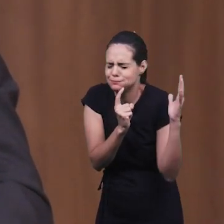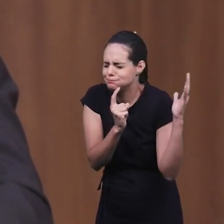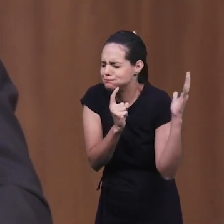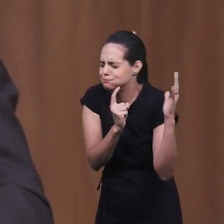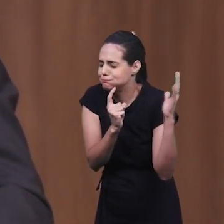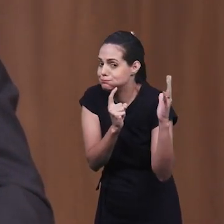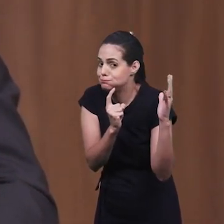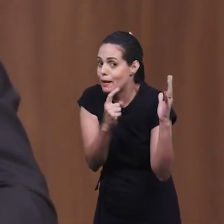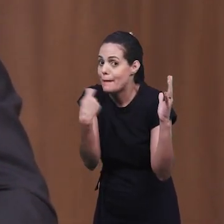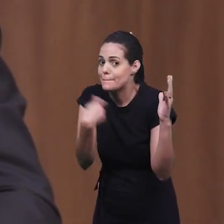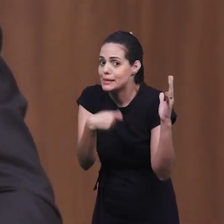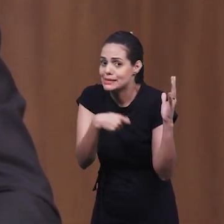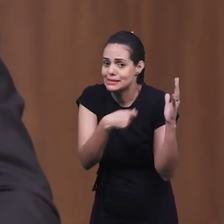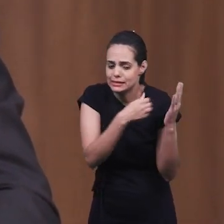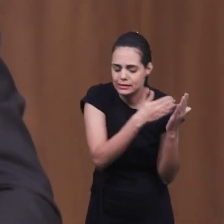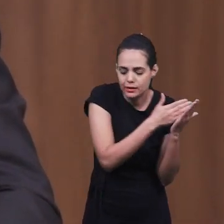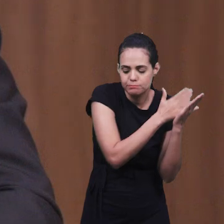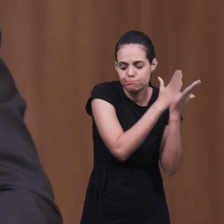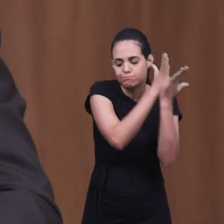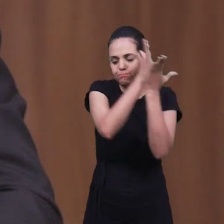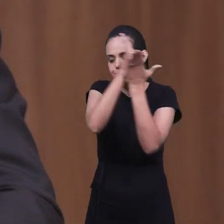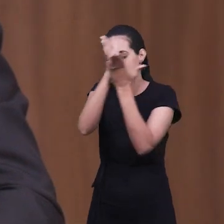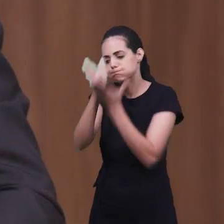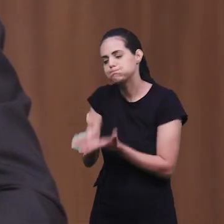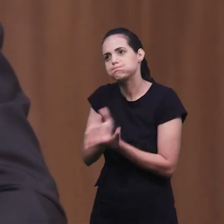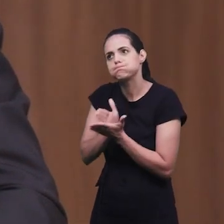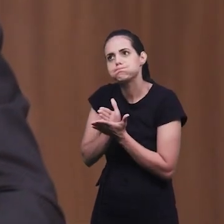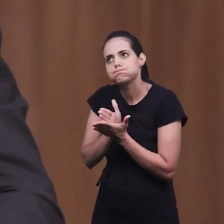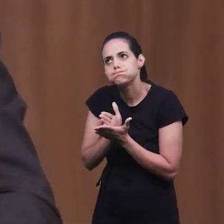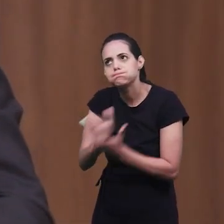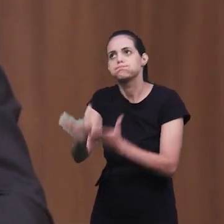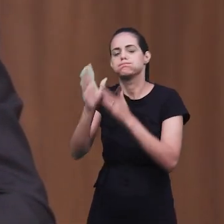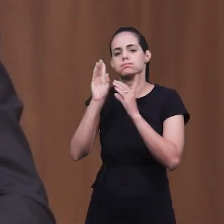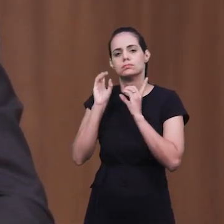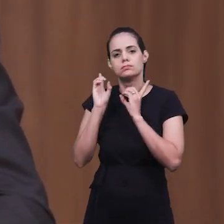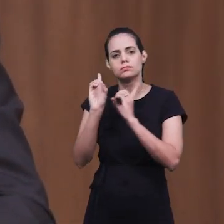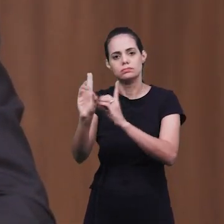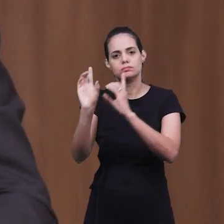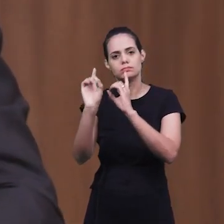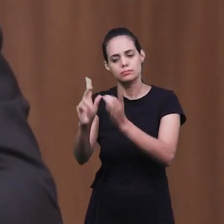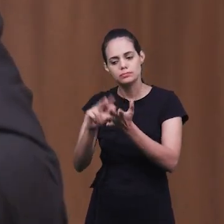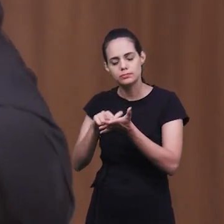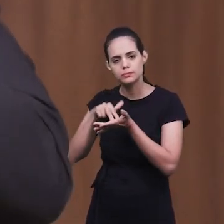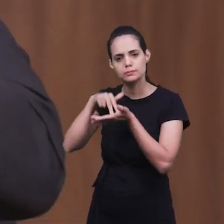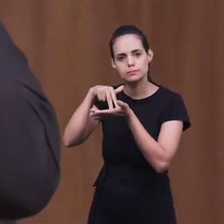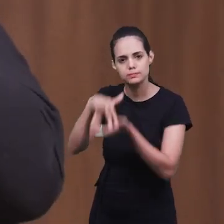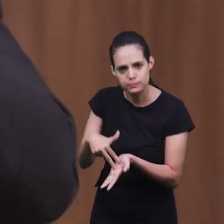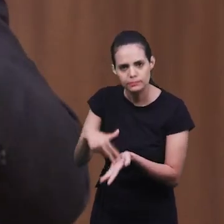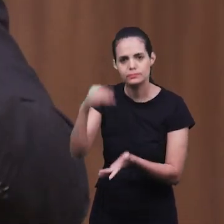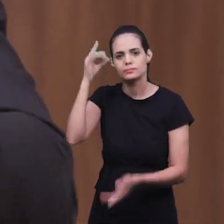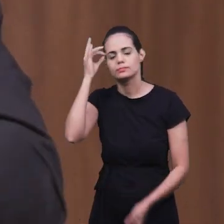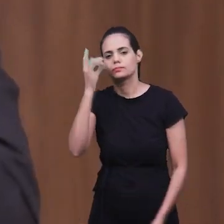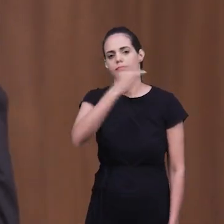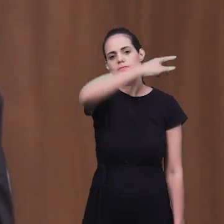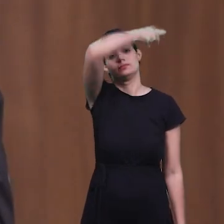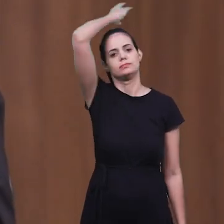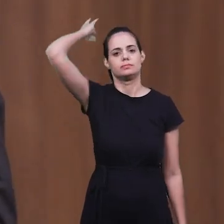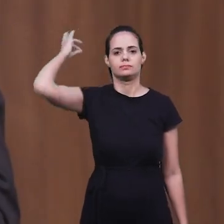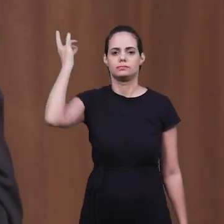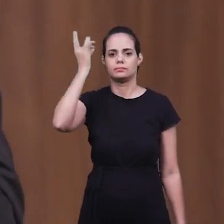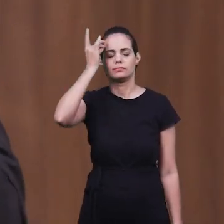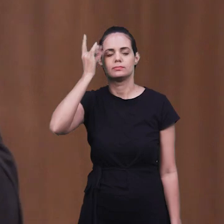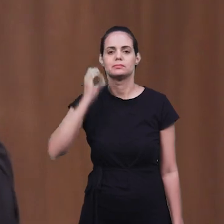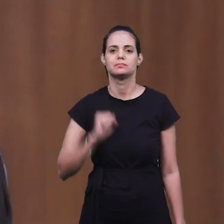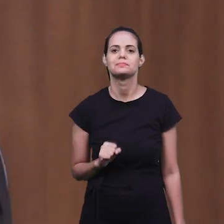interferência, é necessário voltar à doutrina e permanecer no Espírito. Então, Paulo vai